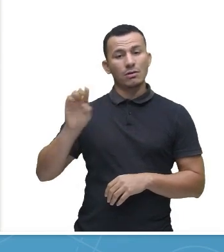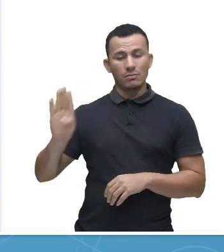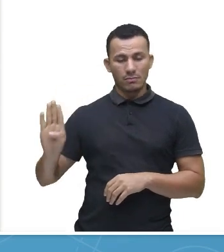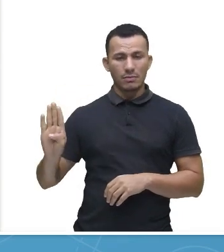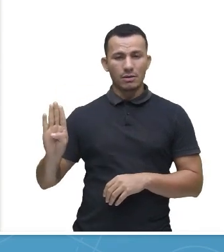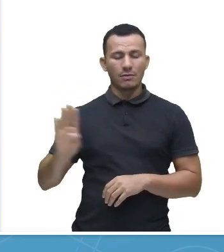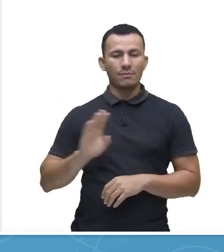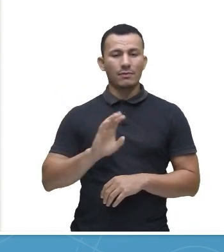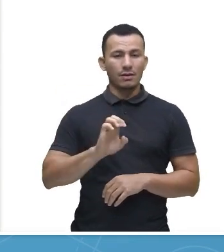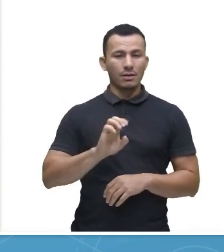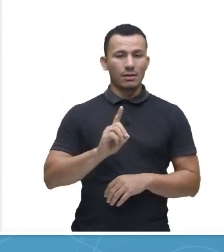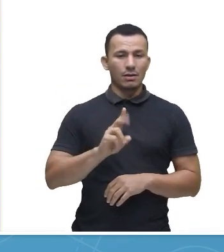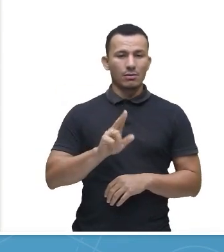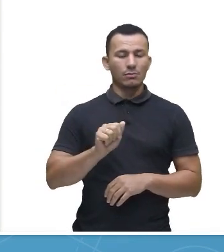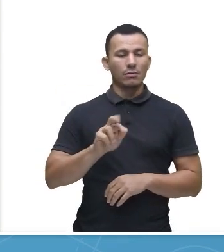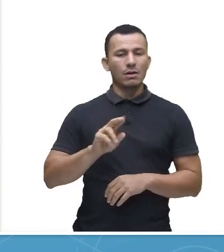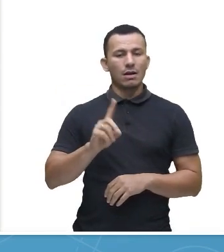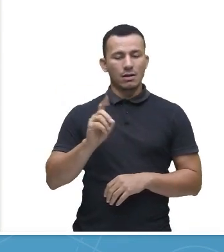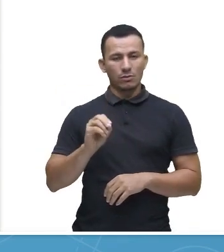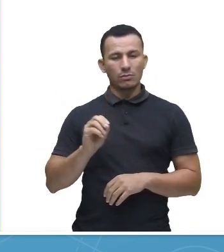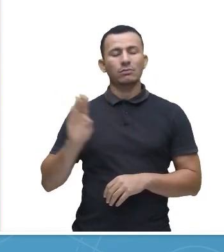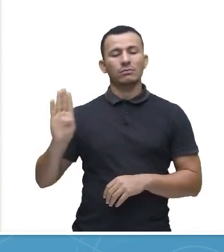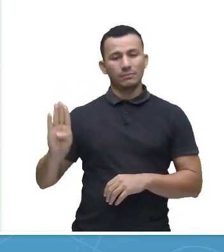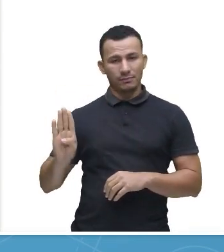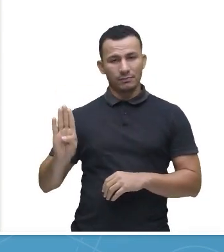Letícia, Eduardo, letra B também.